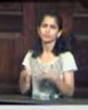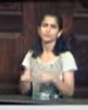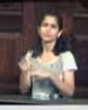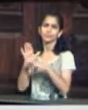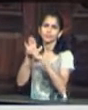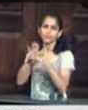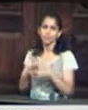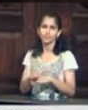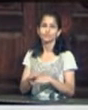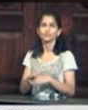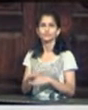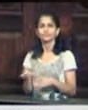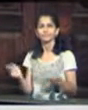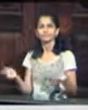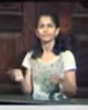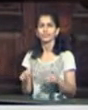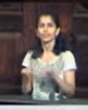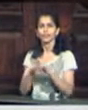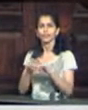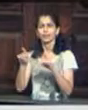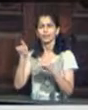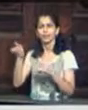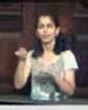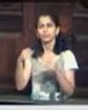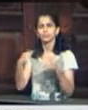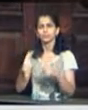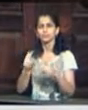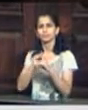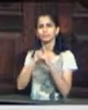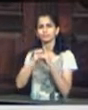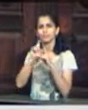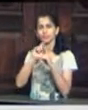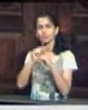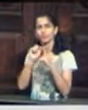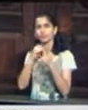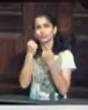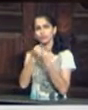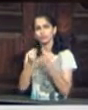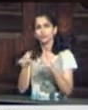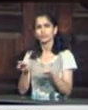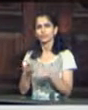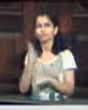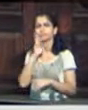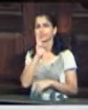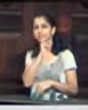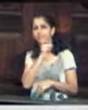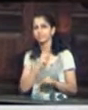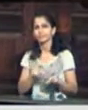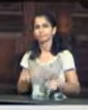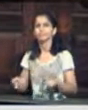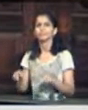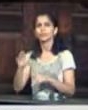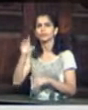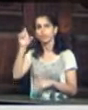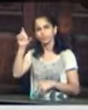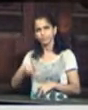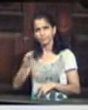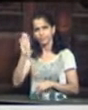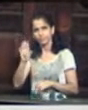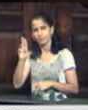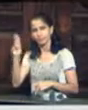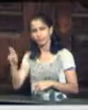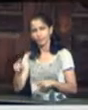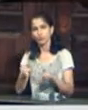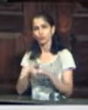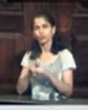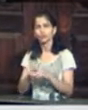não apenas do aluguel social, mas também do Renda Melhor Jovem, dos restaurantes populares, do bilhete único. E aí eu quero